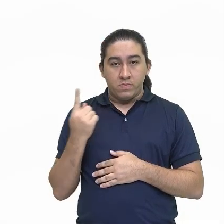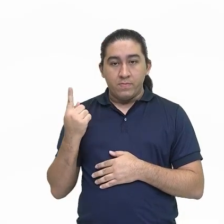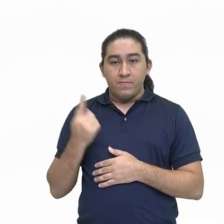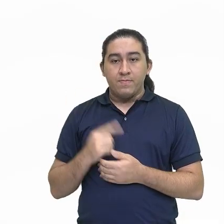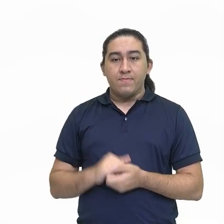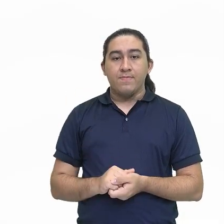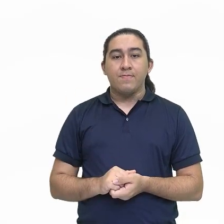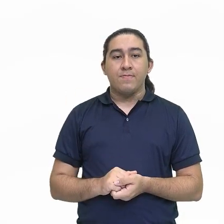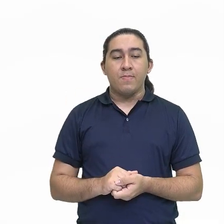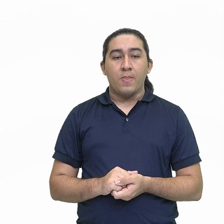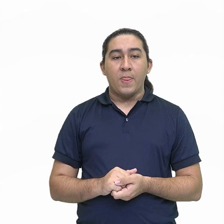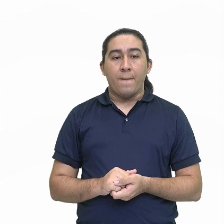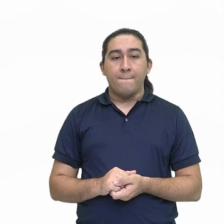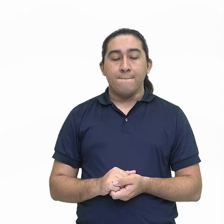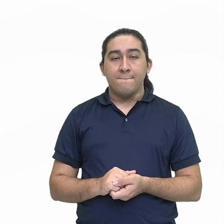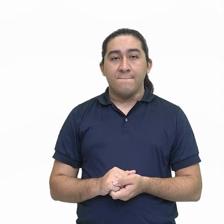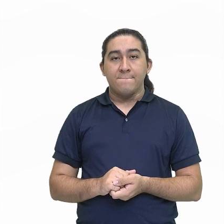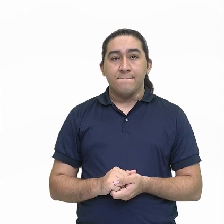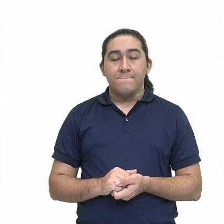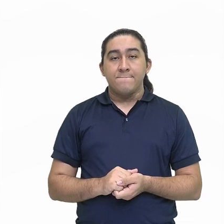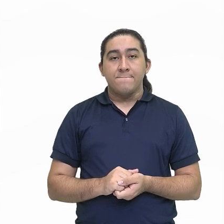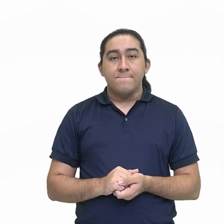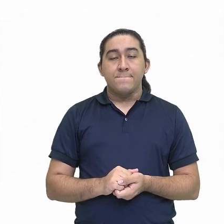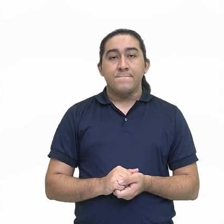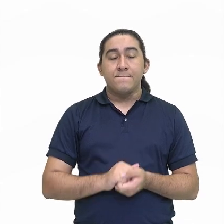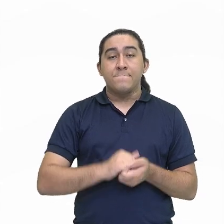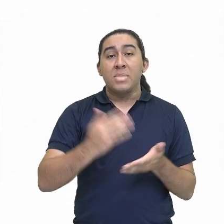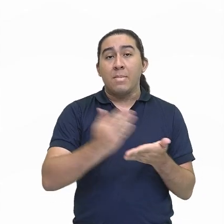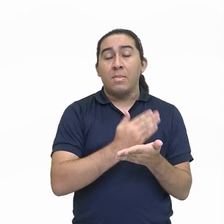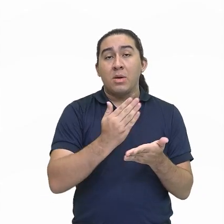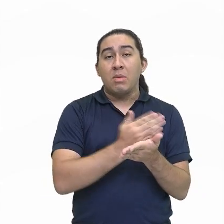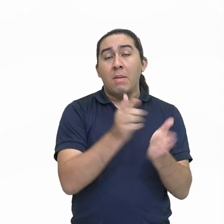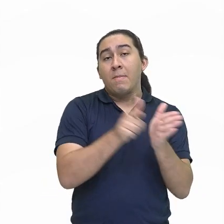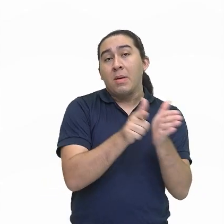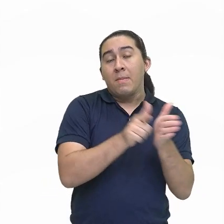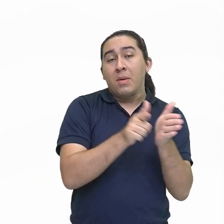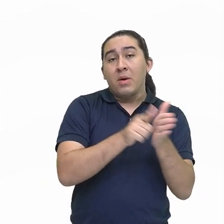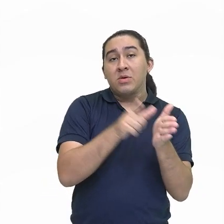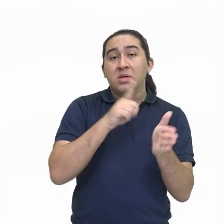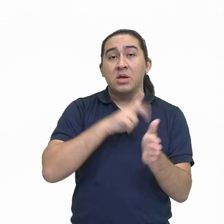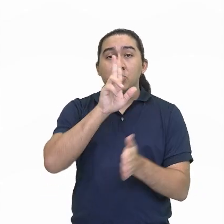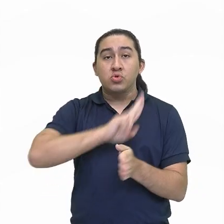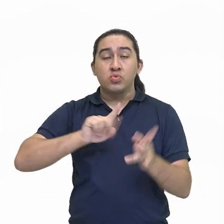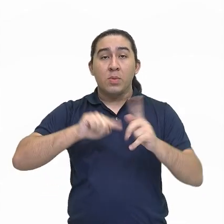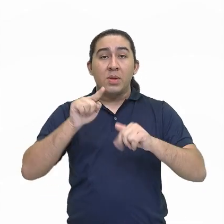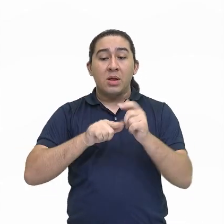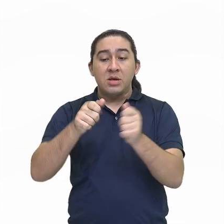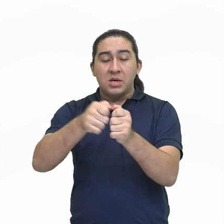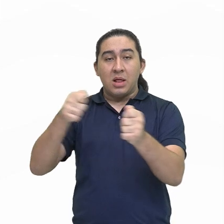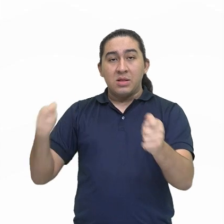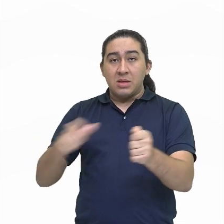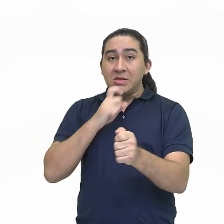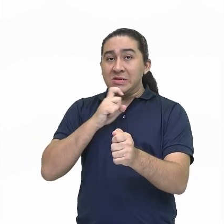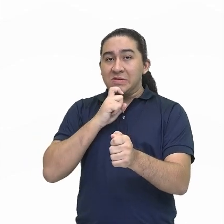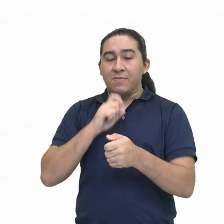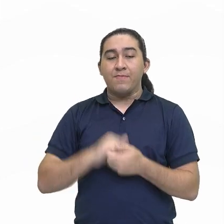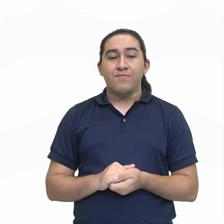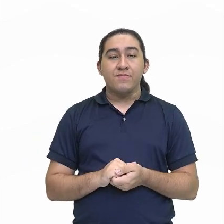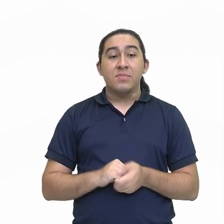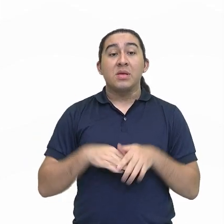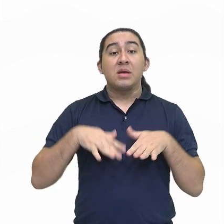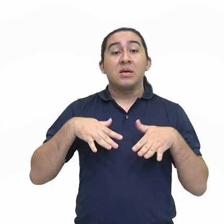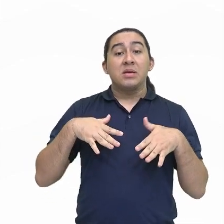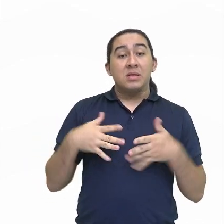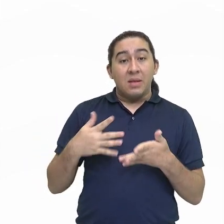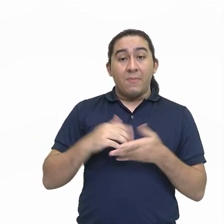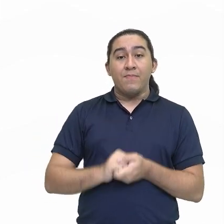injuntivo. Manual de Instruções Brastemp. Instalação. Prefira sempre os serviços da rede